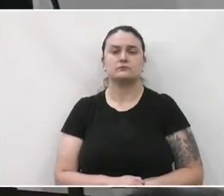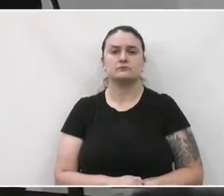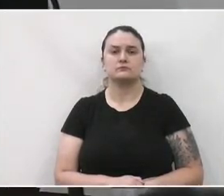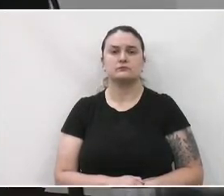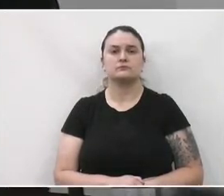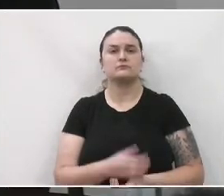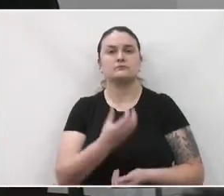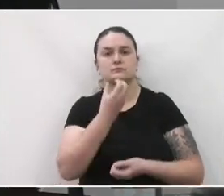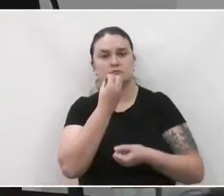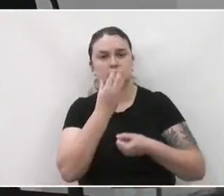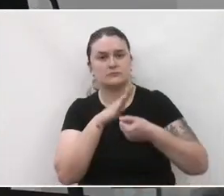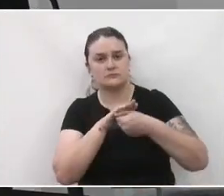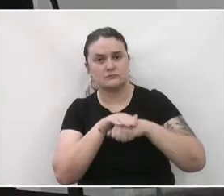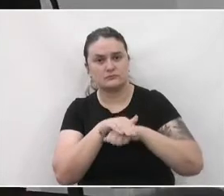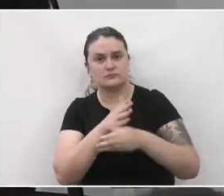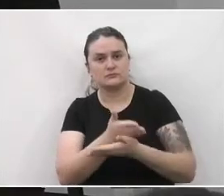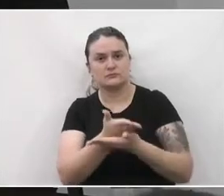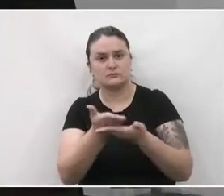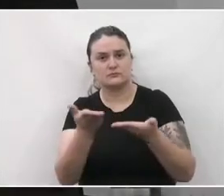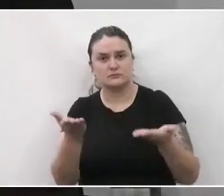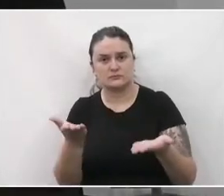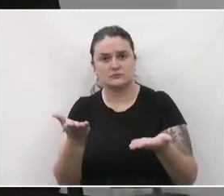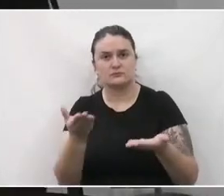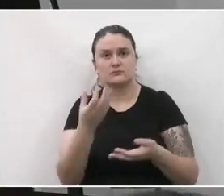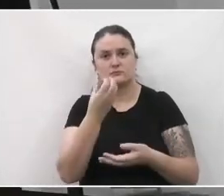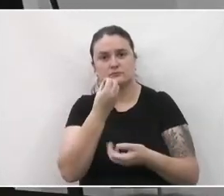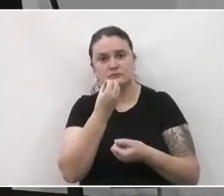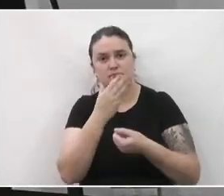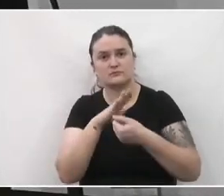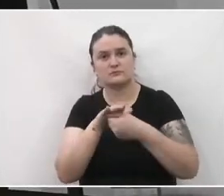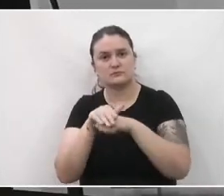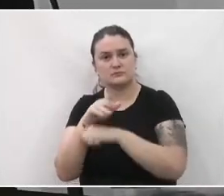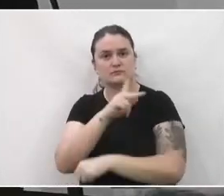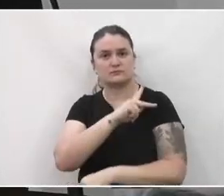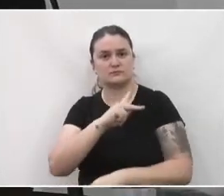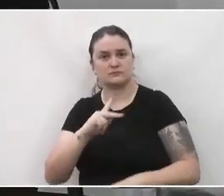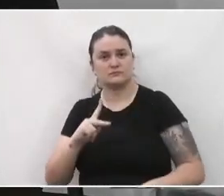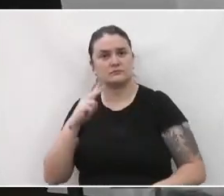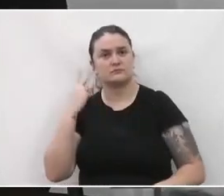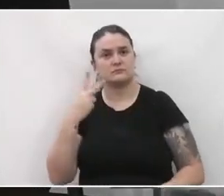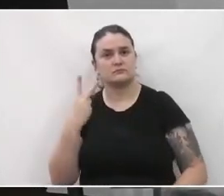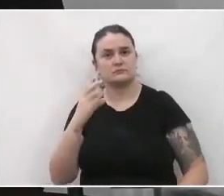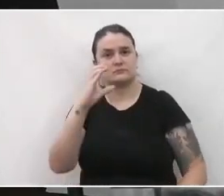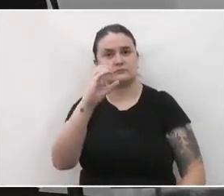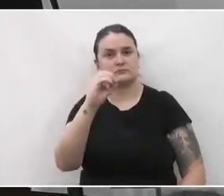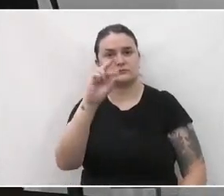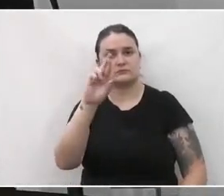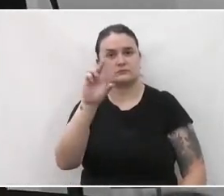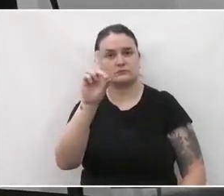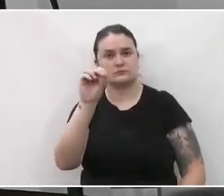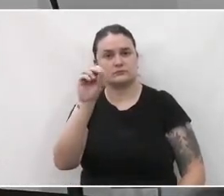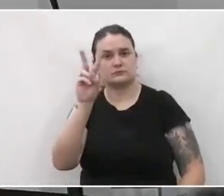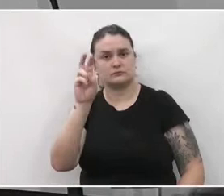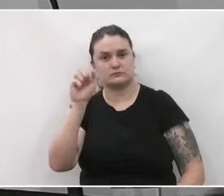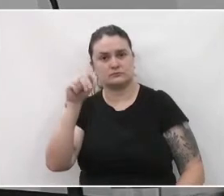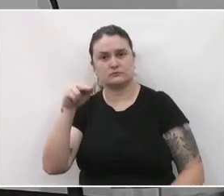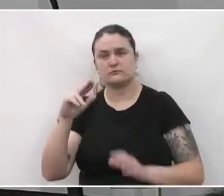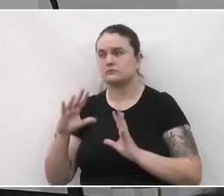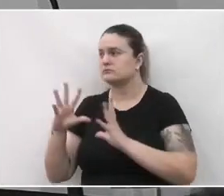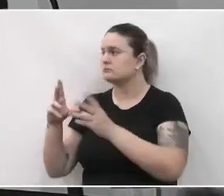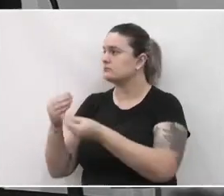Boa noite a todos. Boa noite ao presidente Cordovan Neto. Estendo,